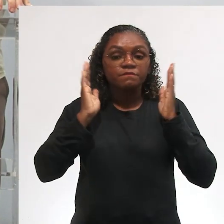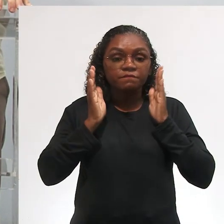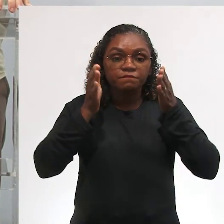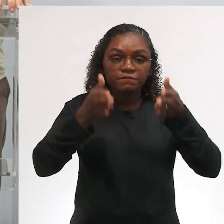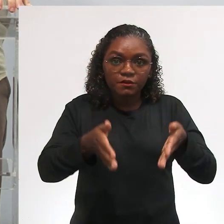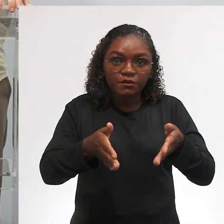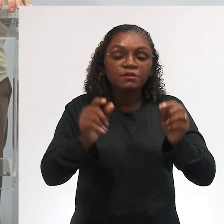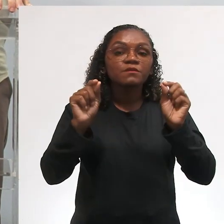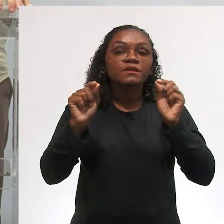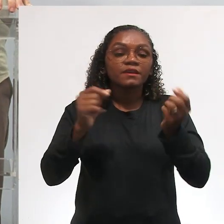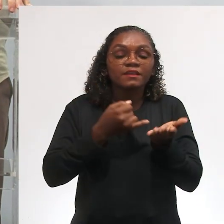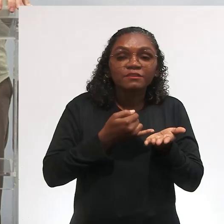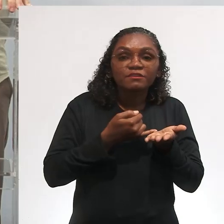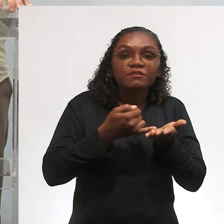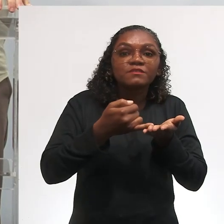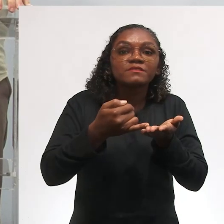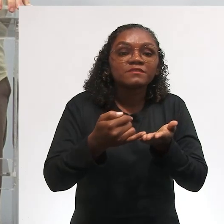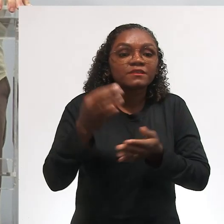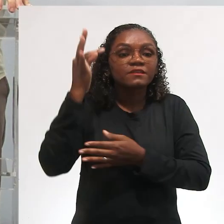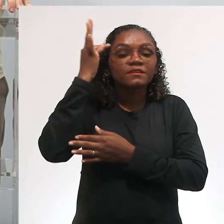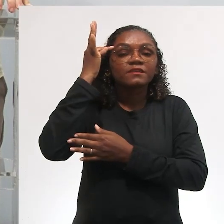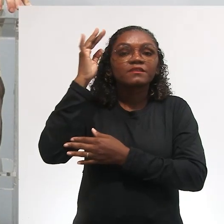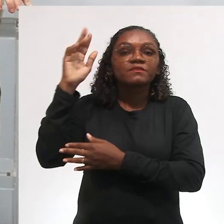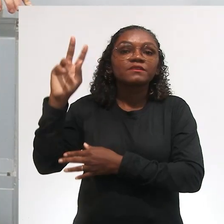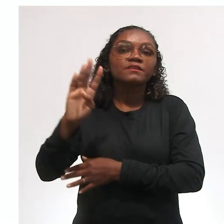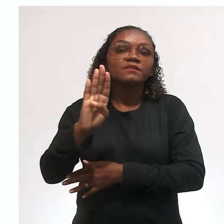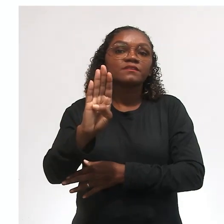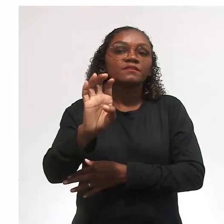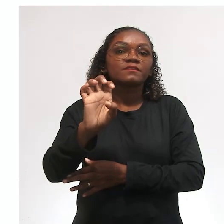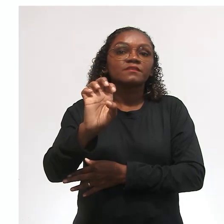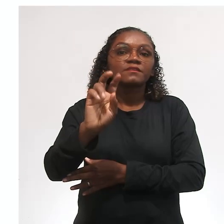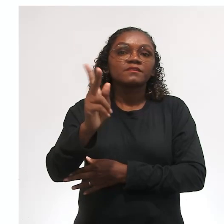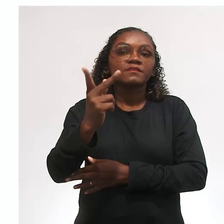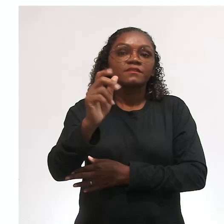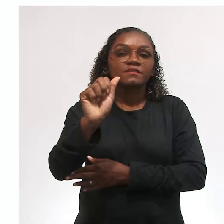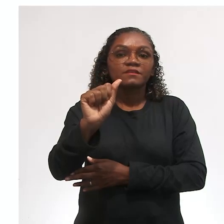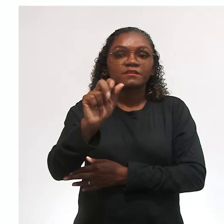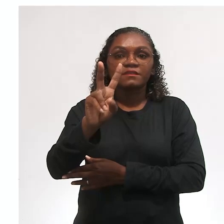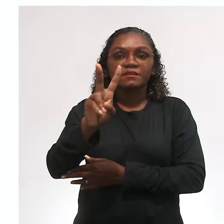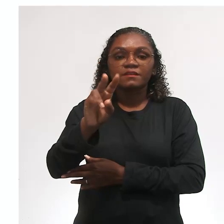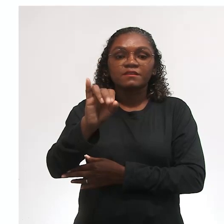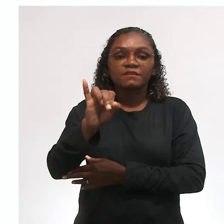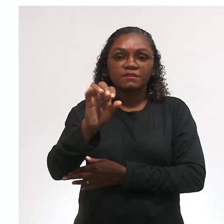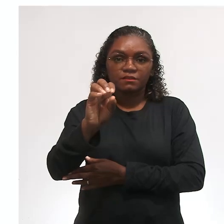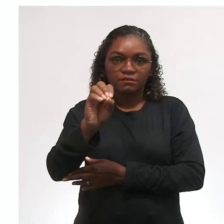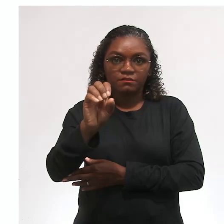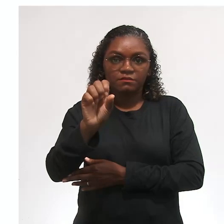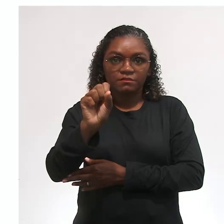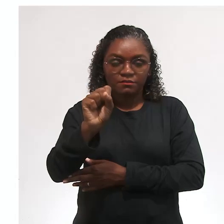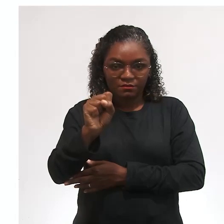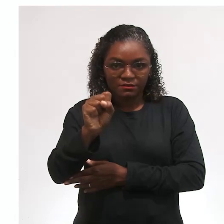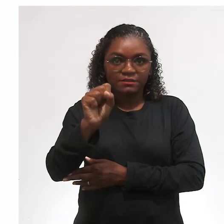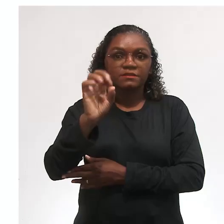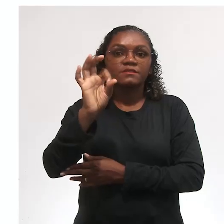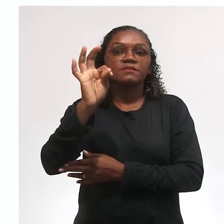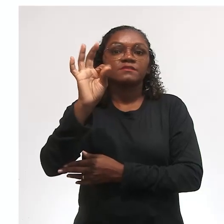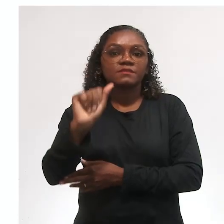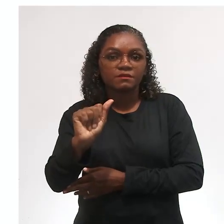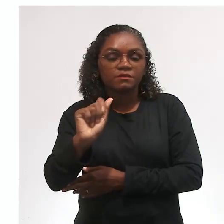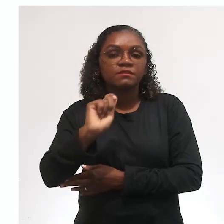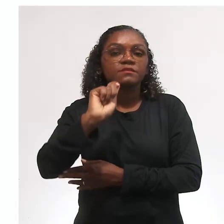na introdução à teoria behaviorista. Muito bem, e o que é o behaviorismo que nós vamos dar foco na